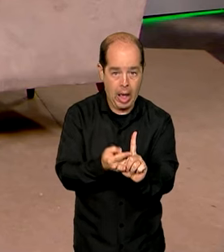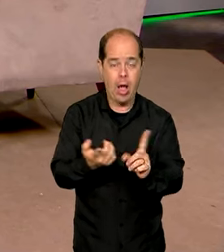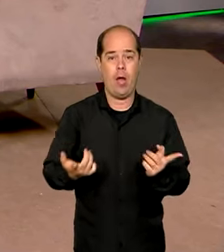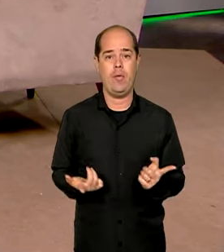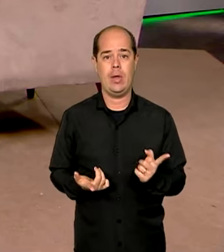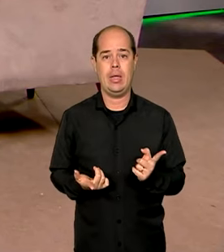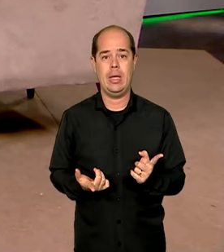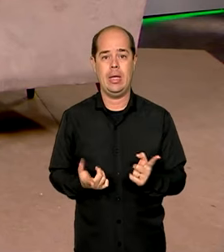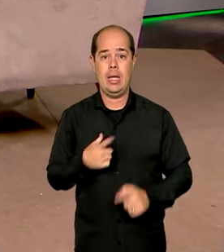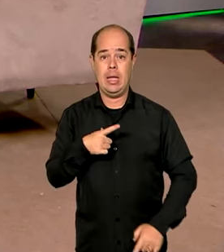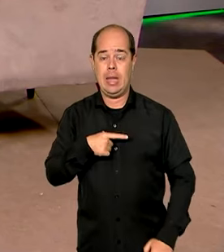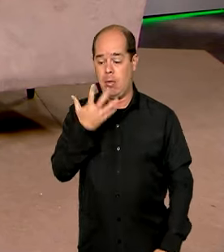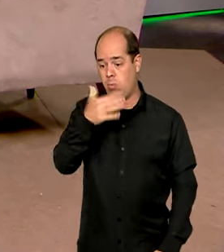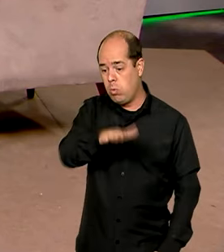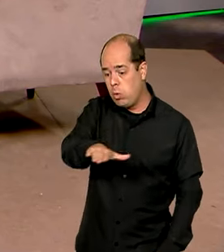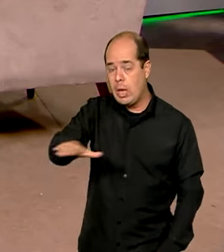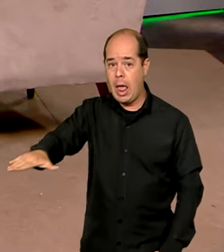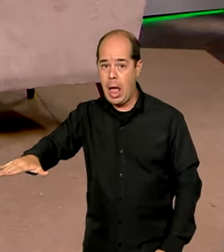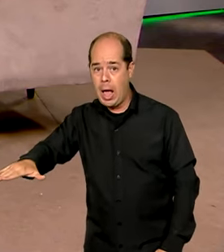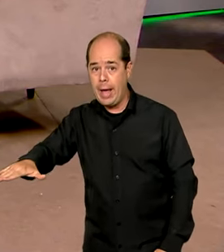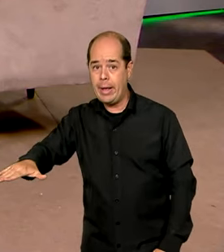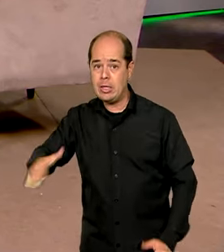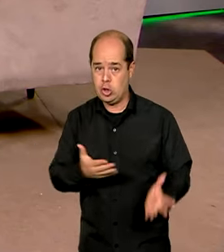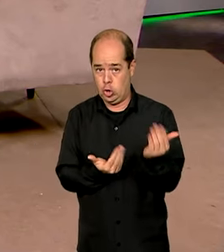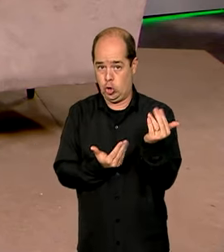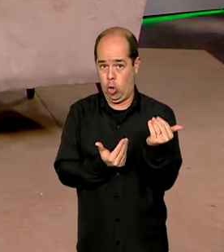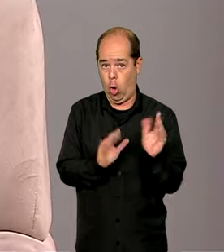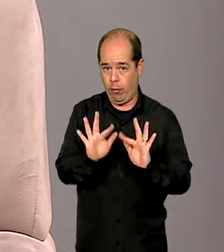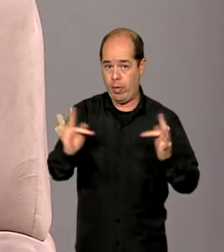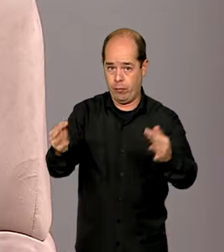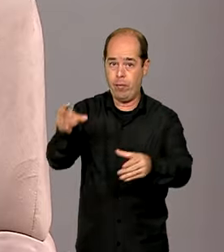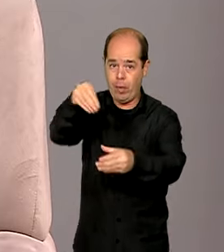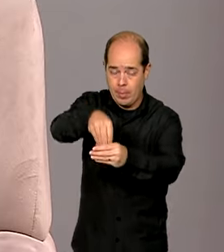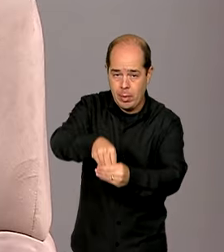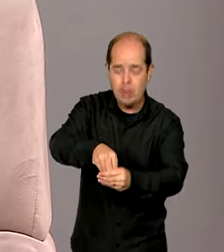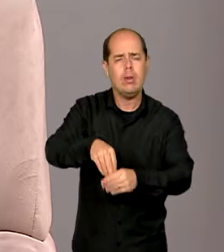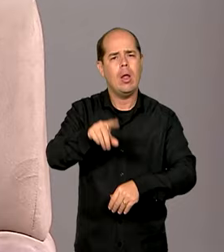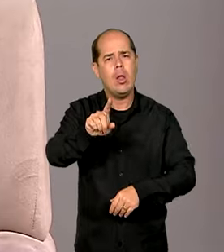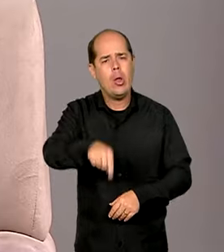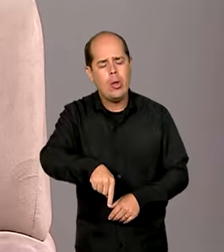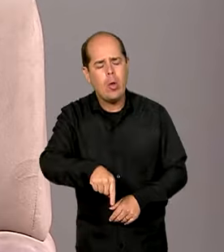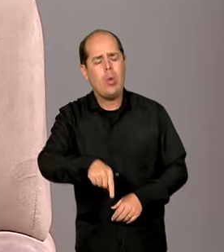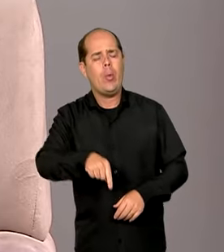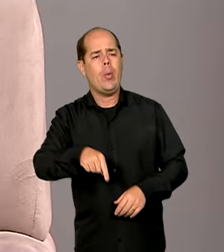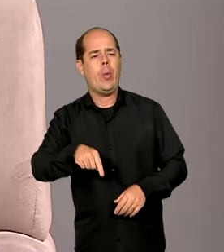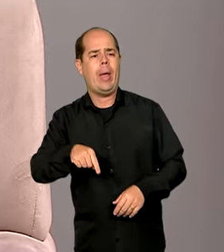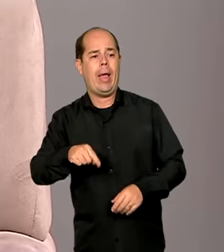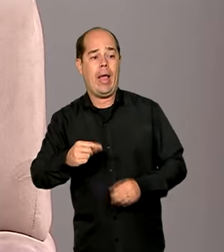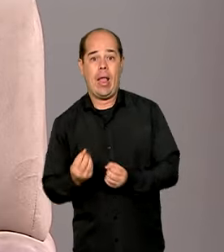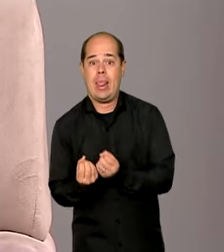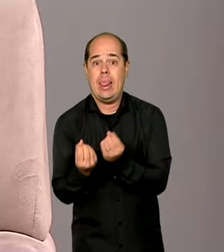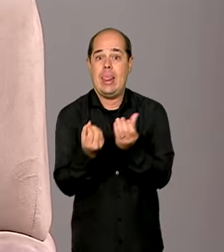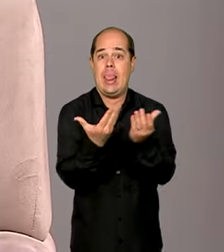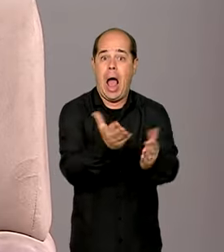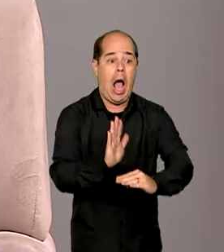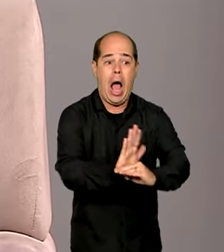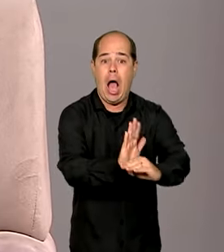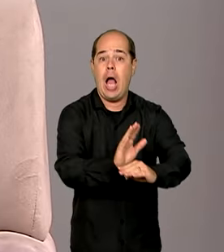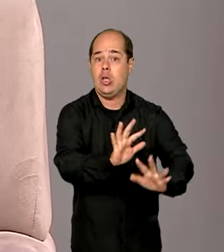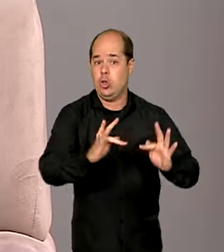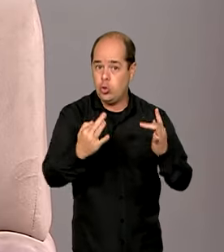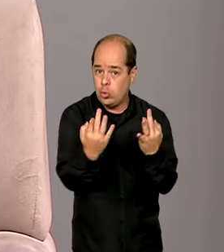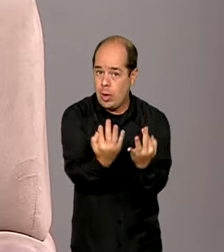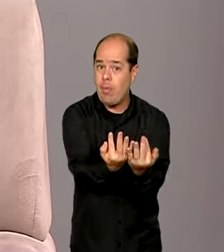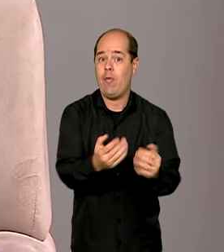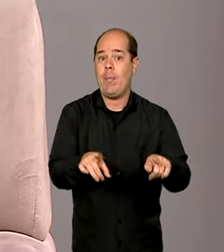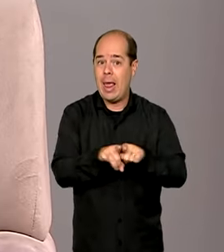tem crianças e adolescentes na família, enfim, um programa aí que tem gerado impactos muito positivos para as famílias beneficiadas e também